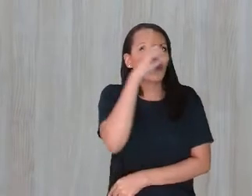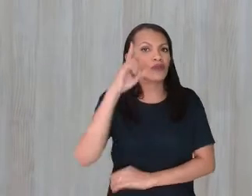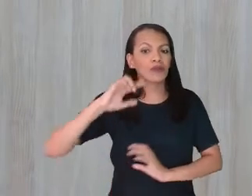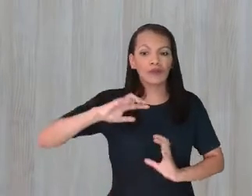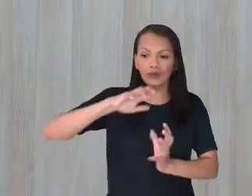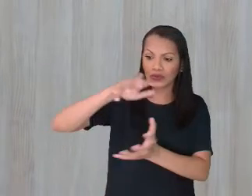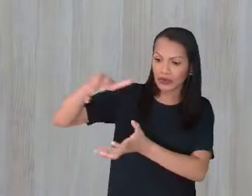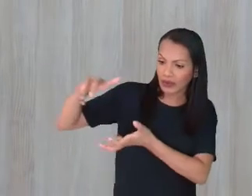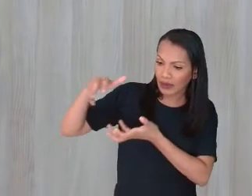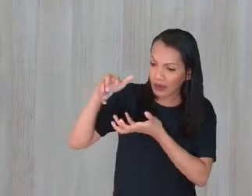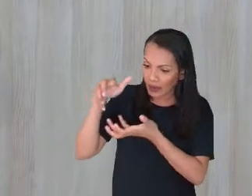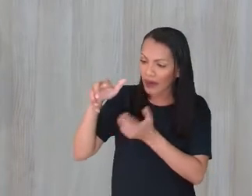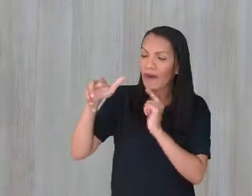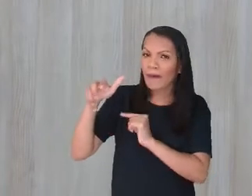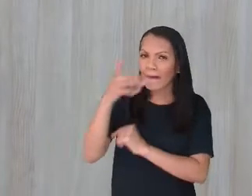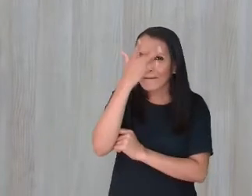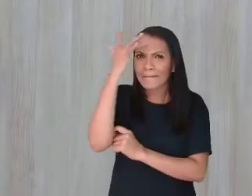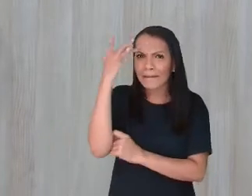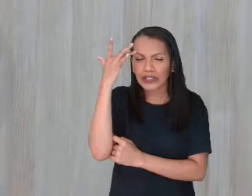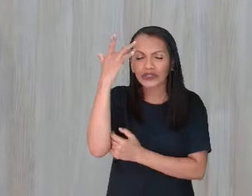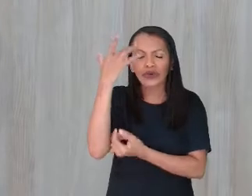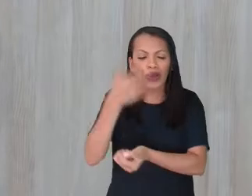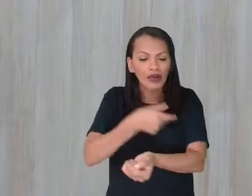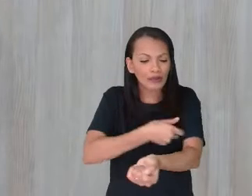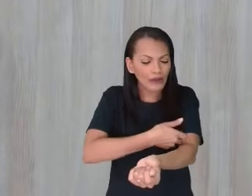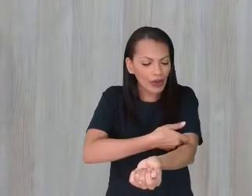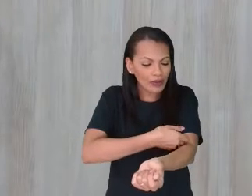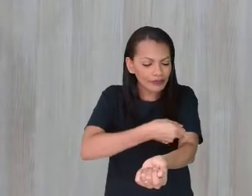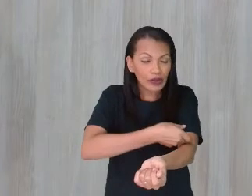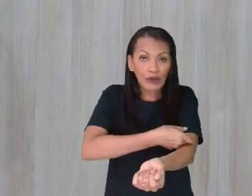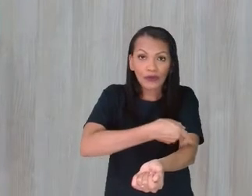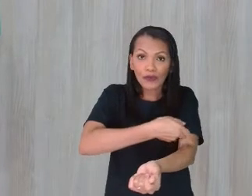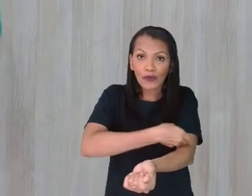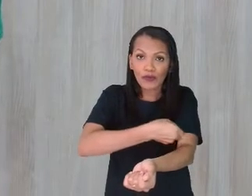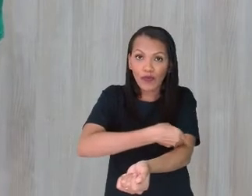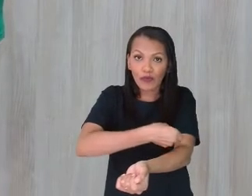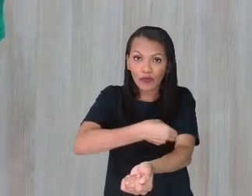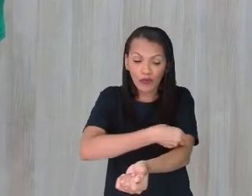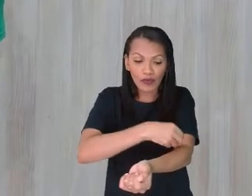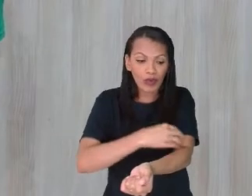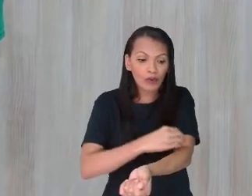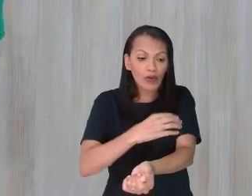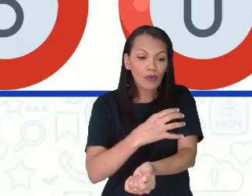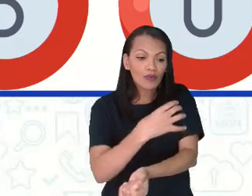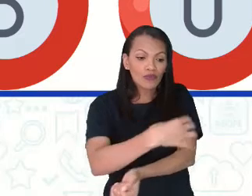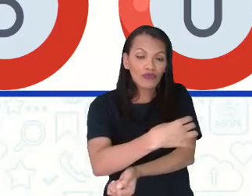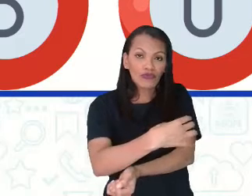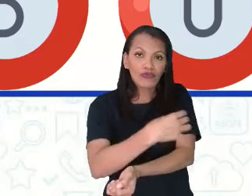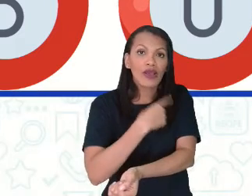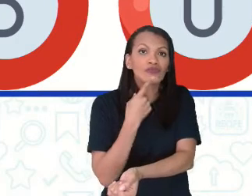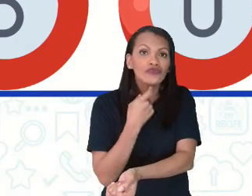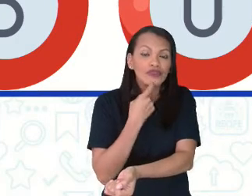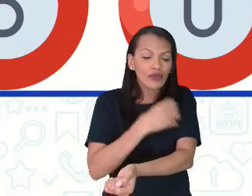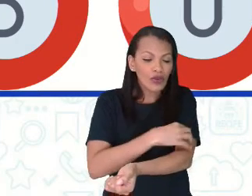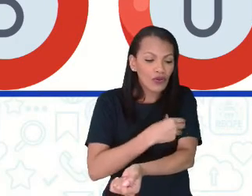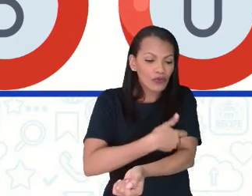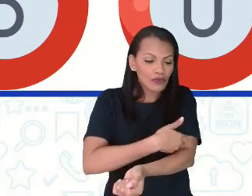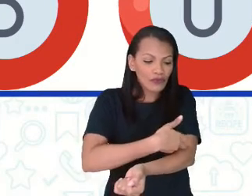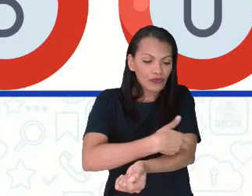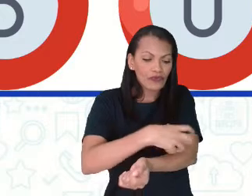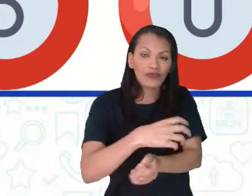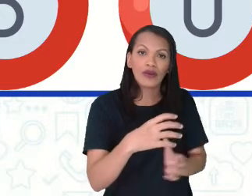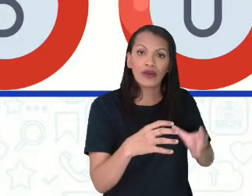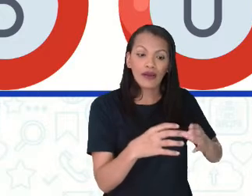aqui nós gostaríamos de levantar rapidinho uma bandeira, né? E essa bandeira é dizer, vamos alunos, incentivem